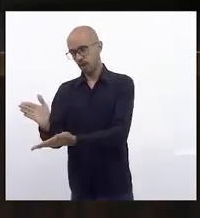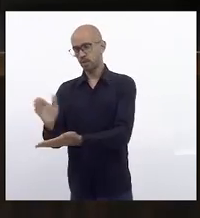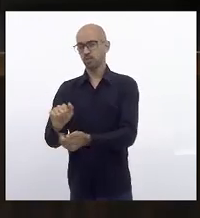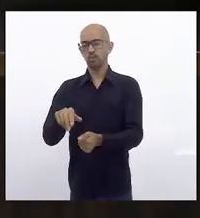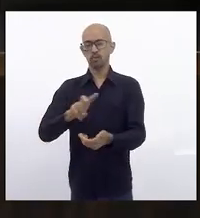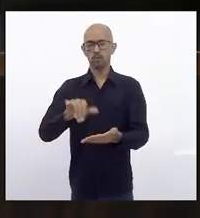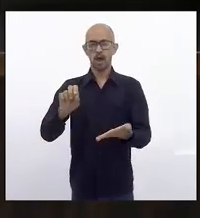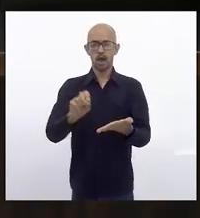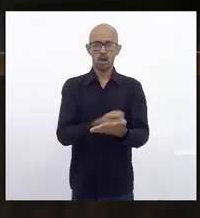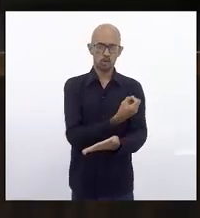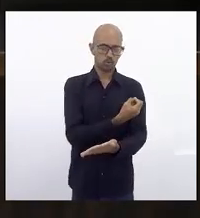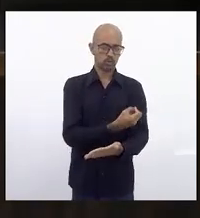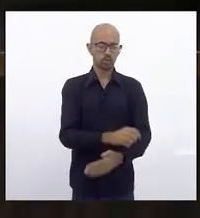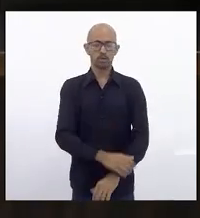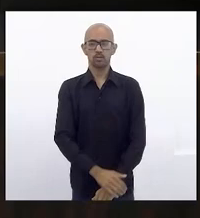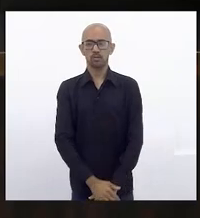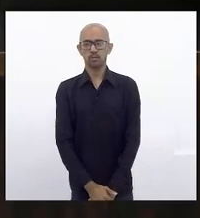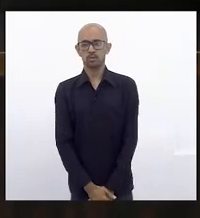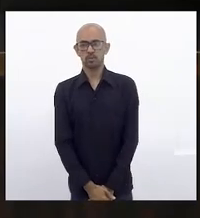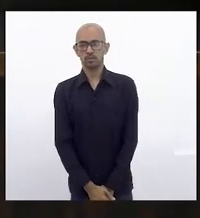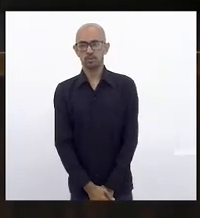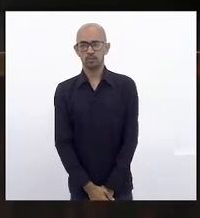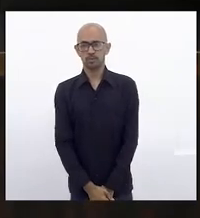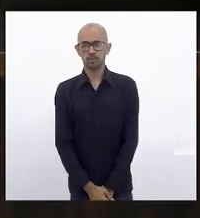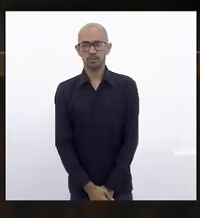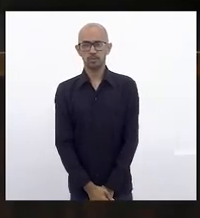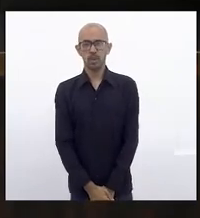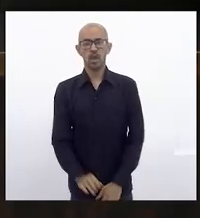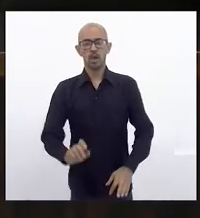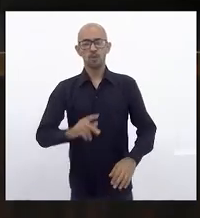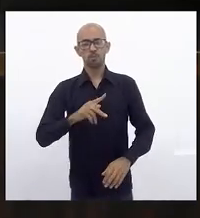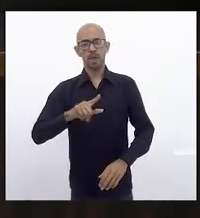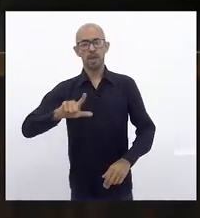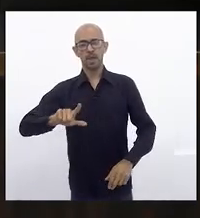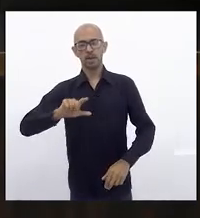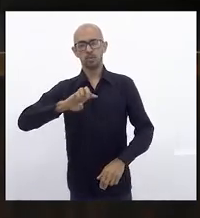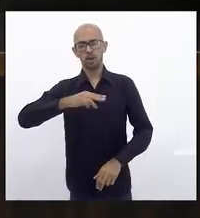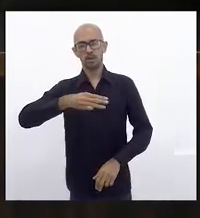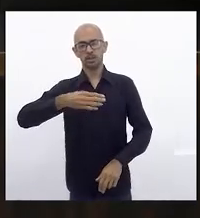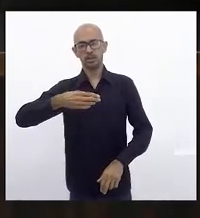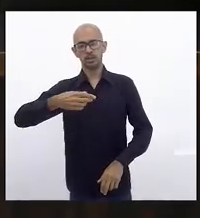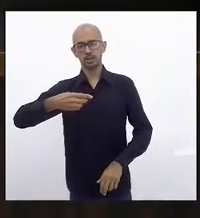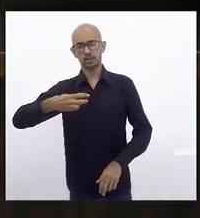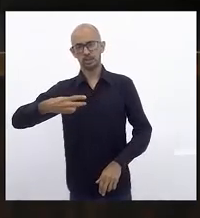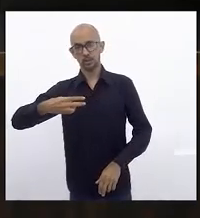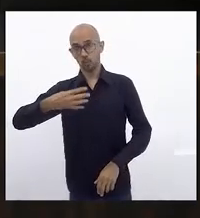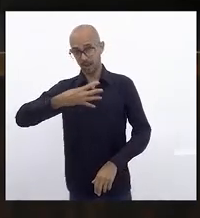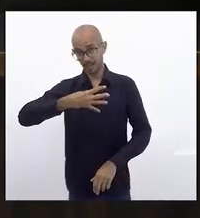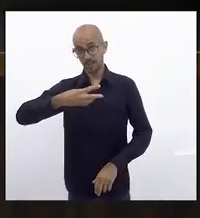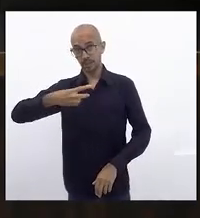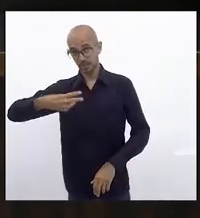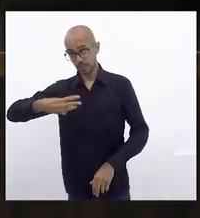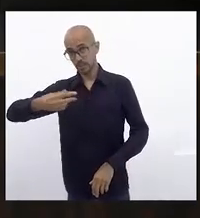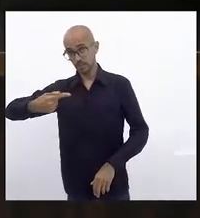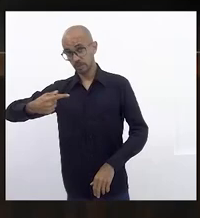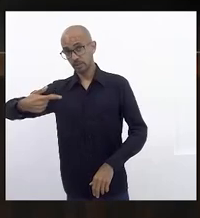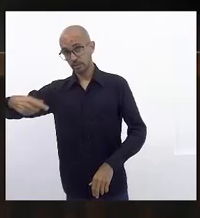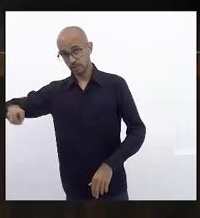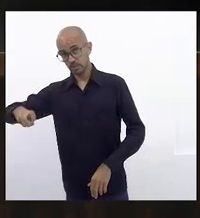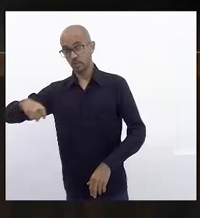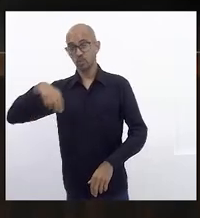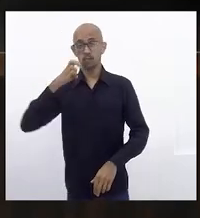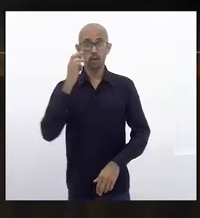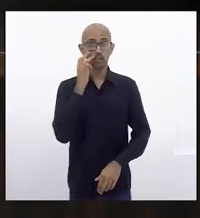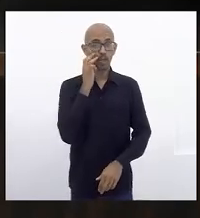a autógrafo. Projeto de lei 4375-21, de autoria dos deputados Valdeque Carneiro e